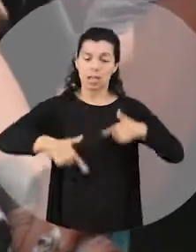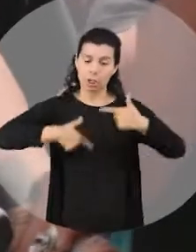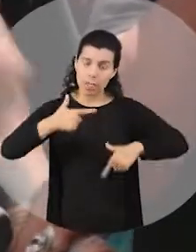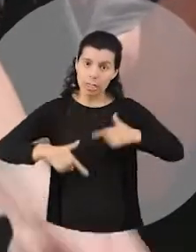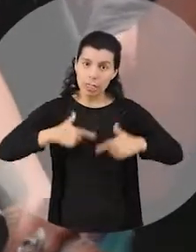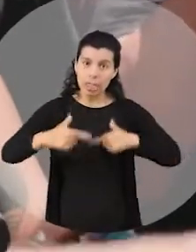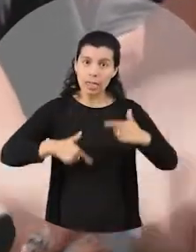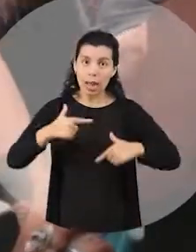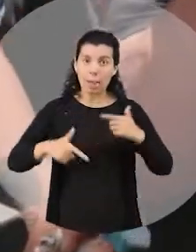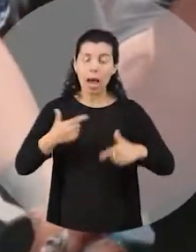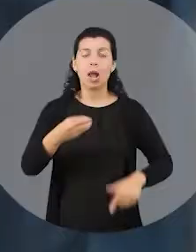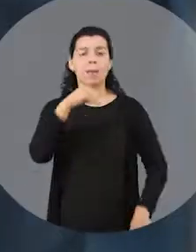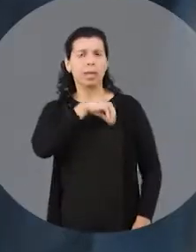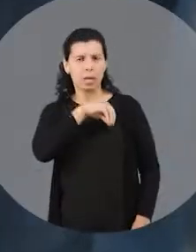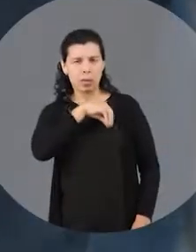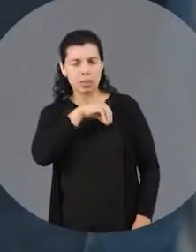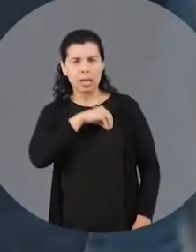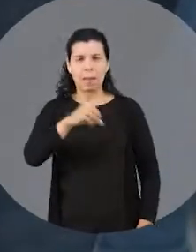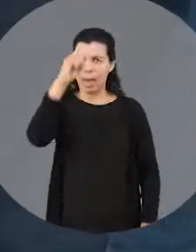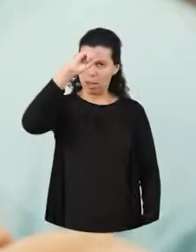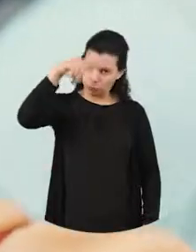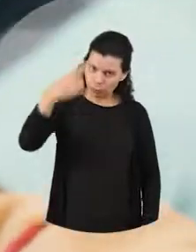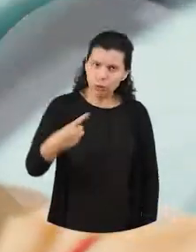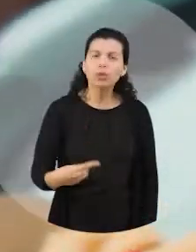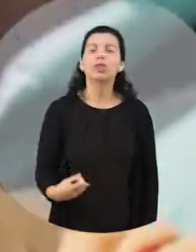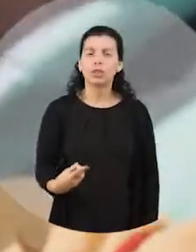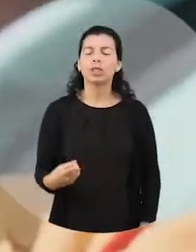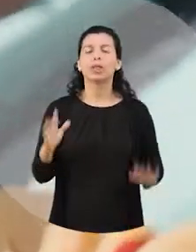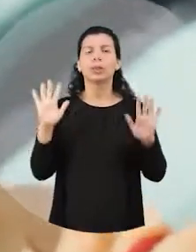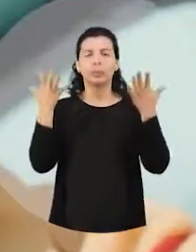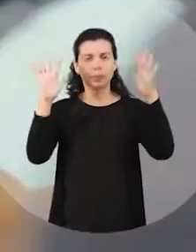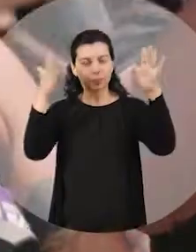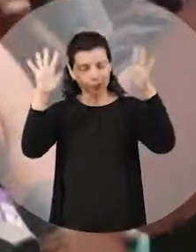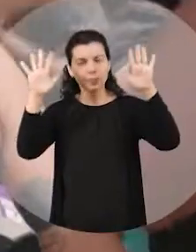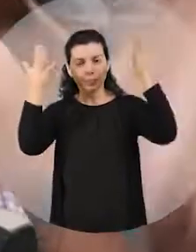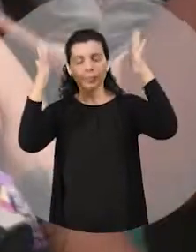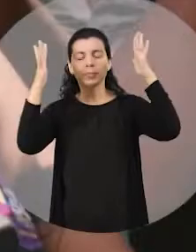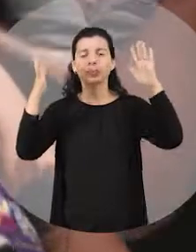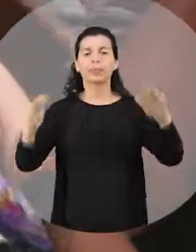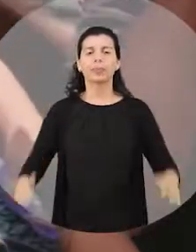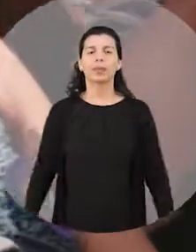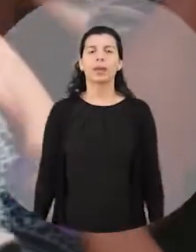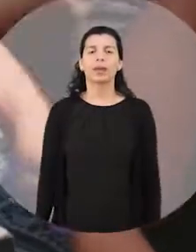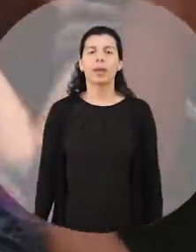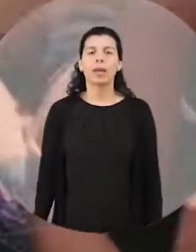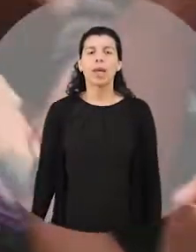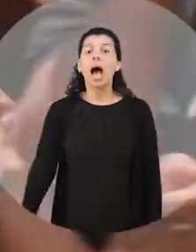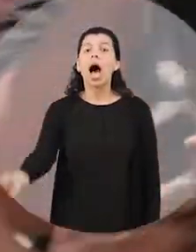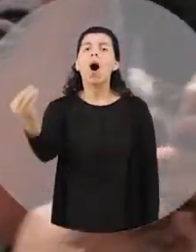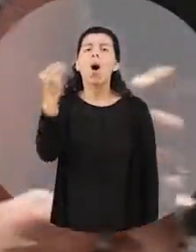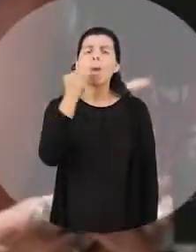oportunidade para vocês entrarem na frente de trabalho para receber um salário Digno e potência